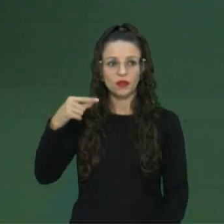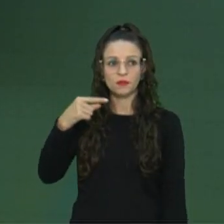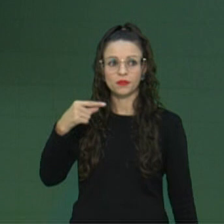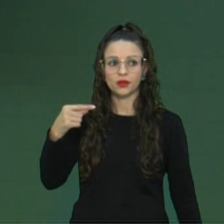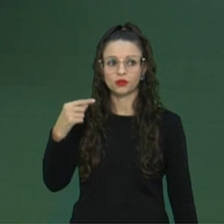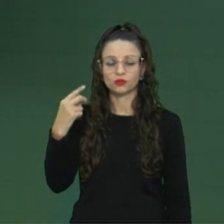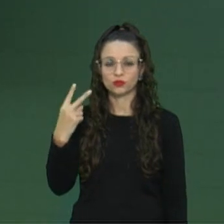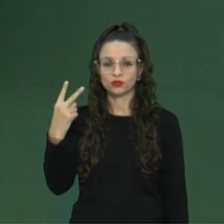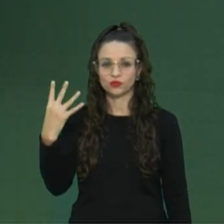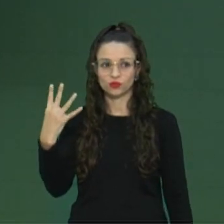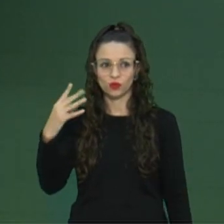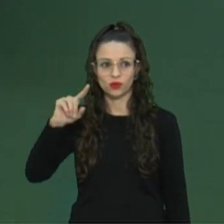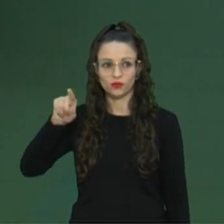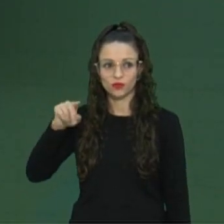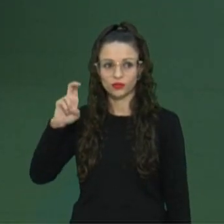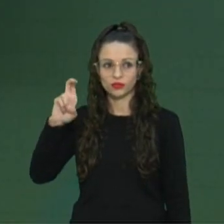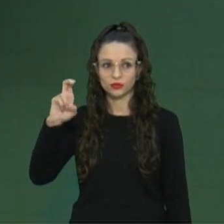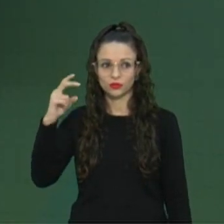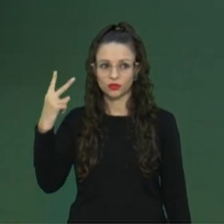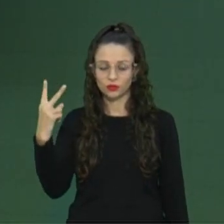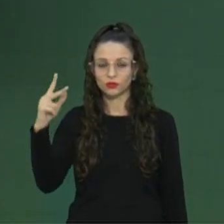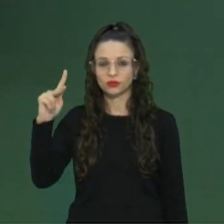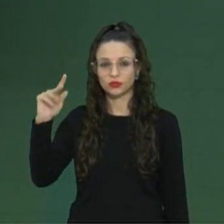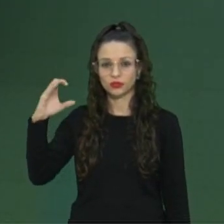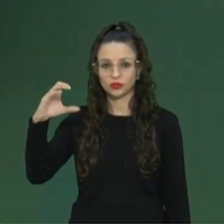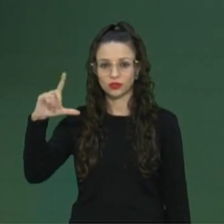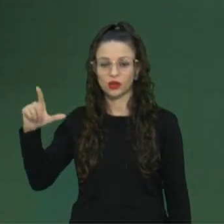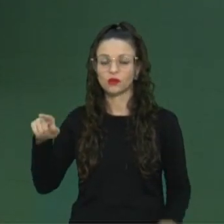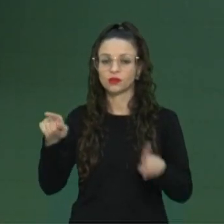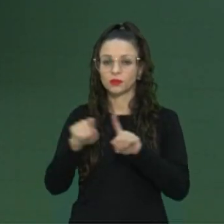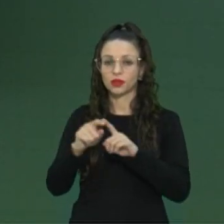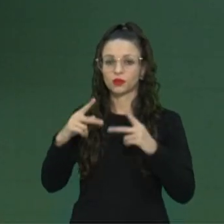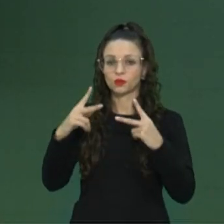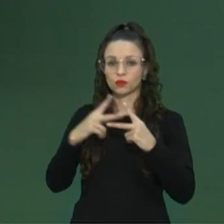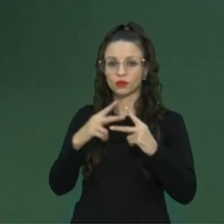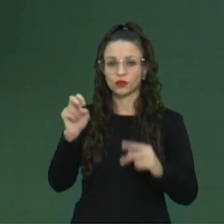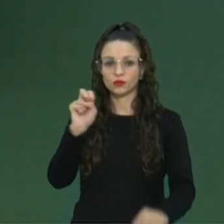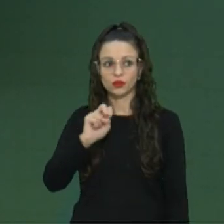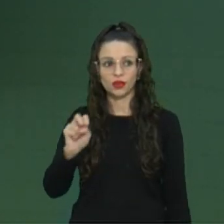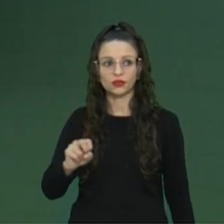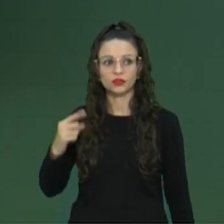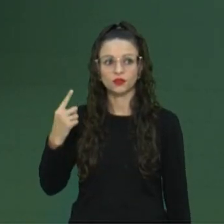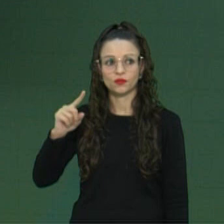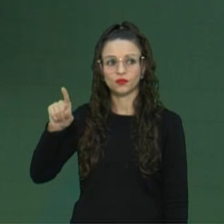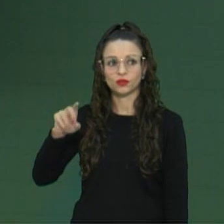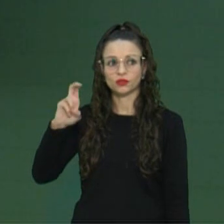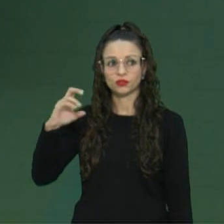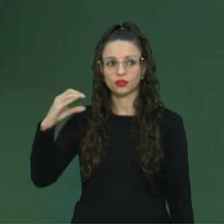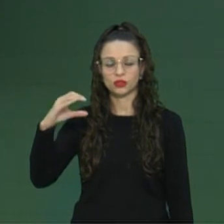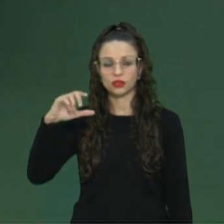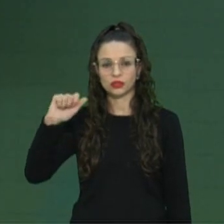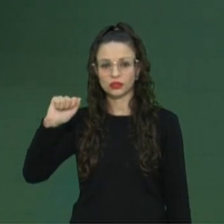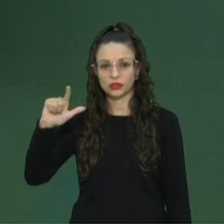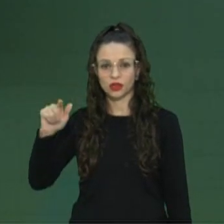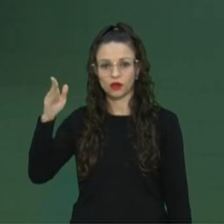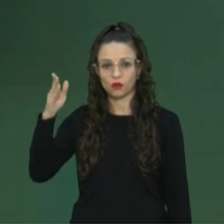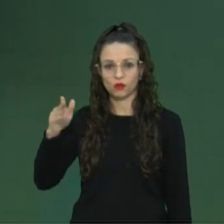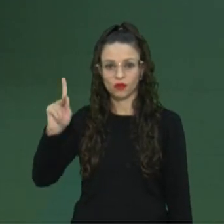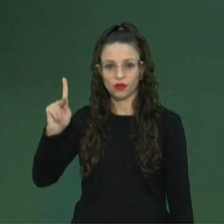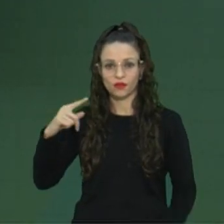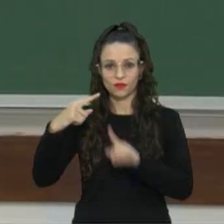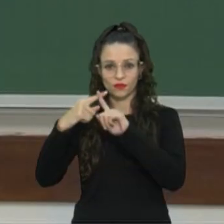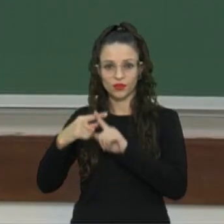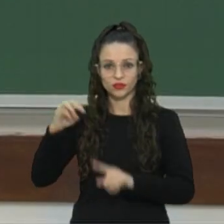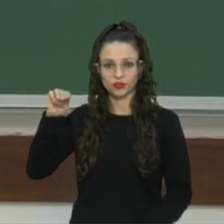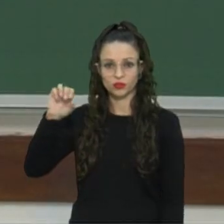224,52 quilocalorias, e a variação de entropia, que é 1,5 caloria por Kelvin vezes mol. Então, temos esses